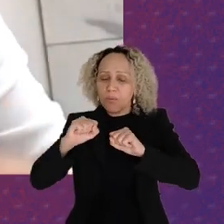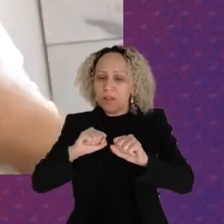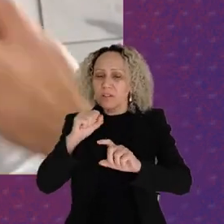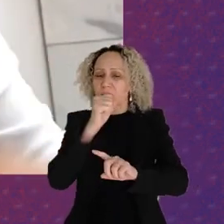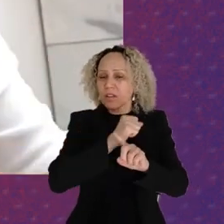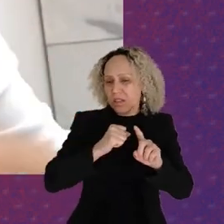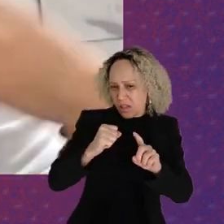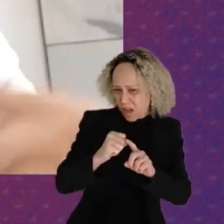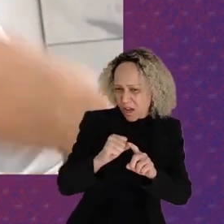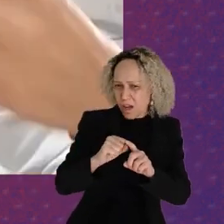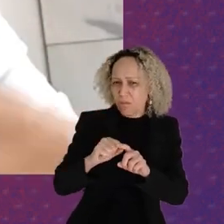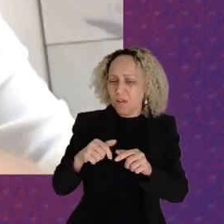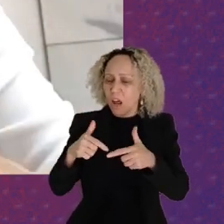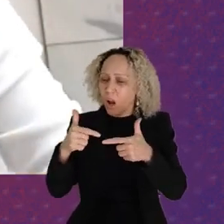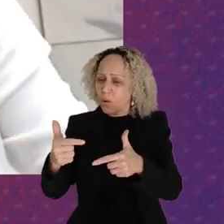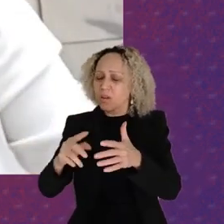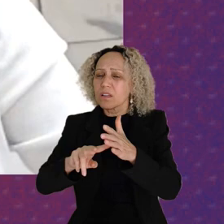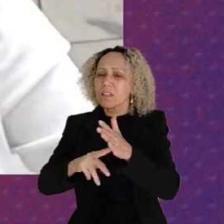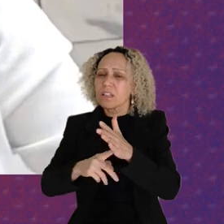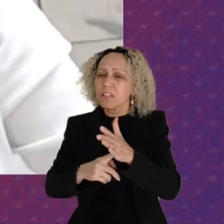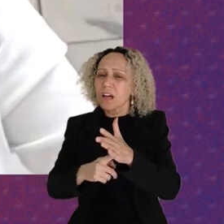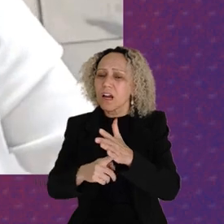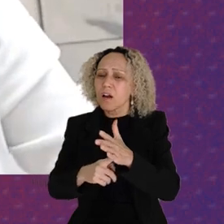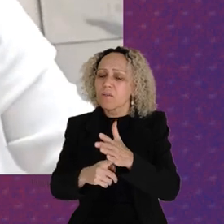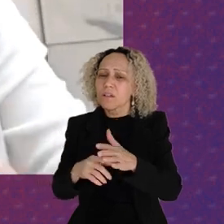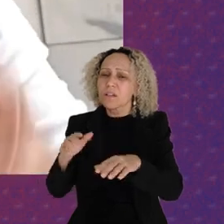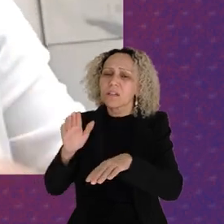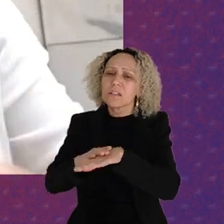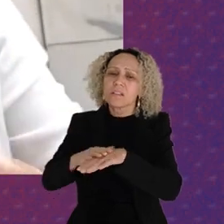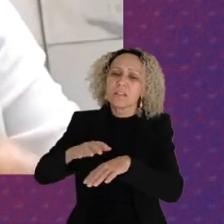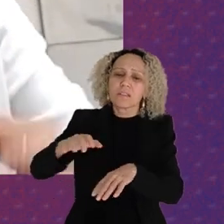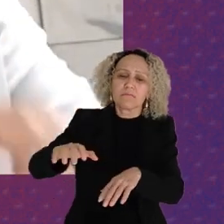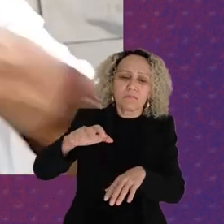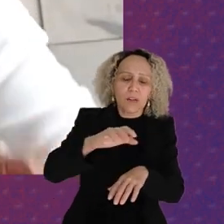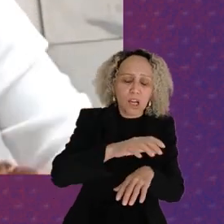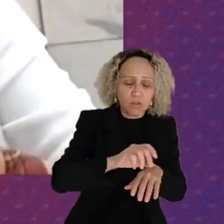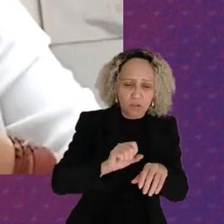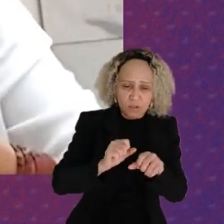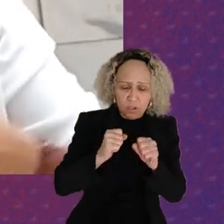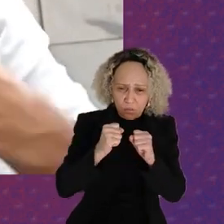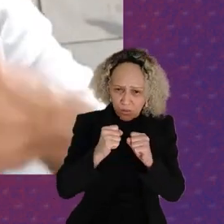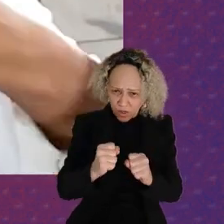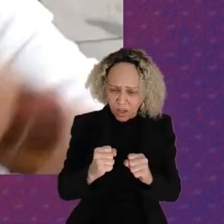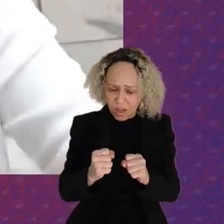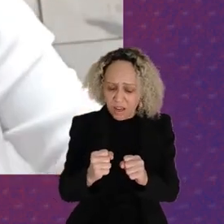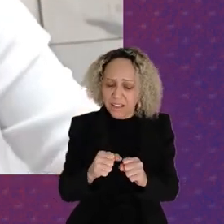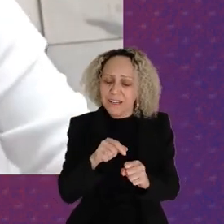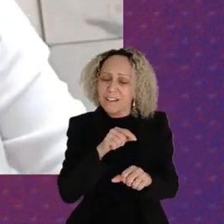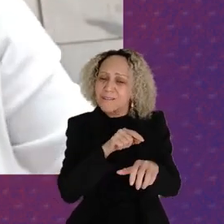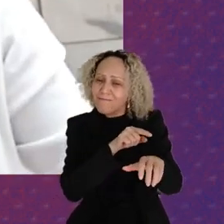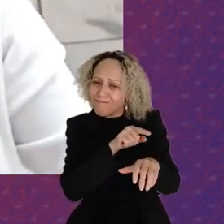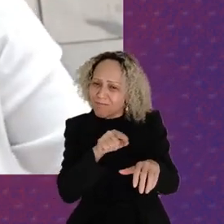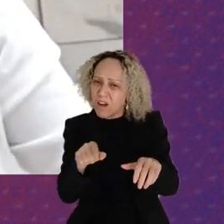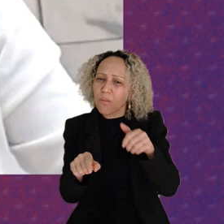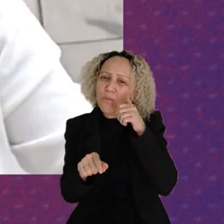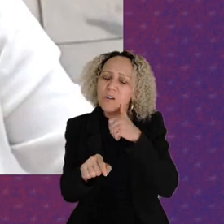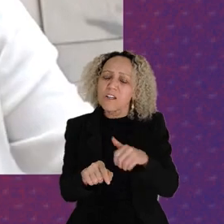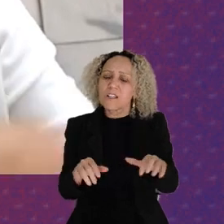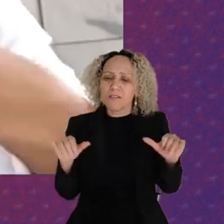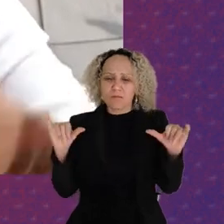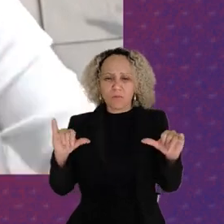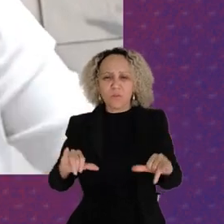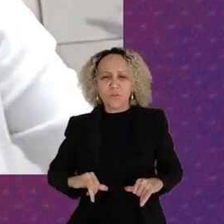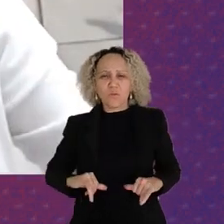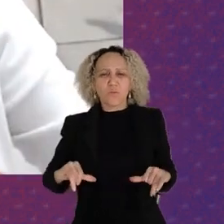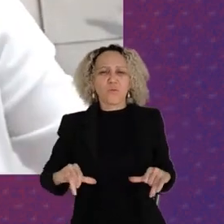ocupam espaços de poder dentro dessas frentes e que sofrem uma série de